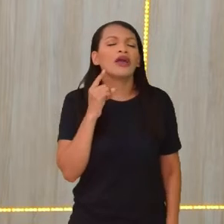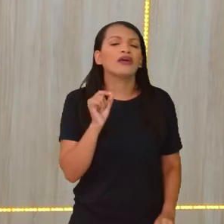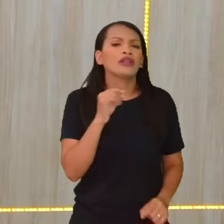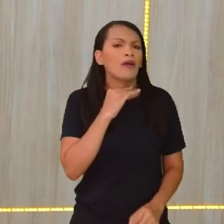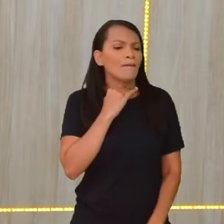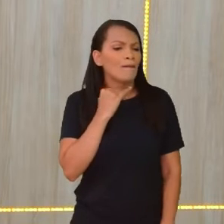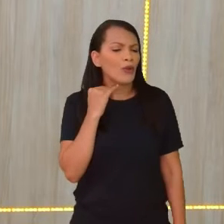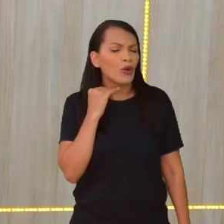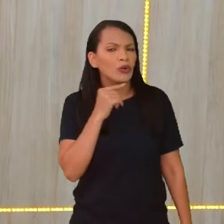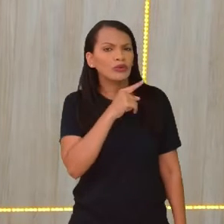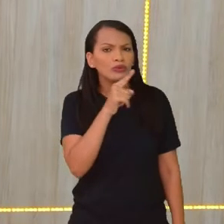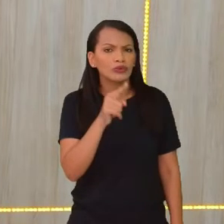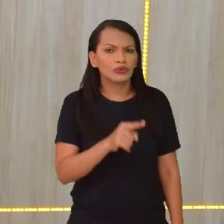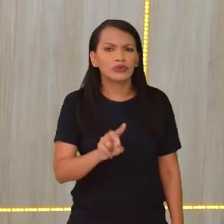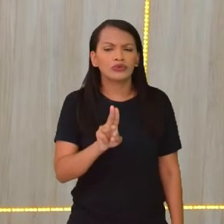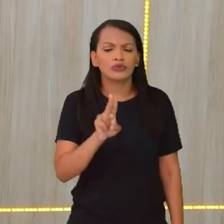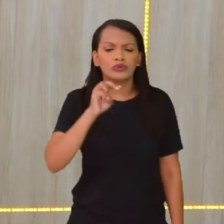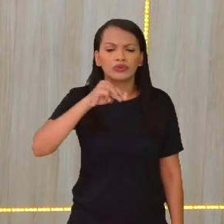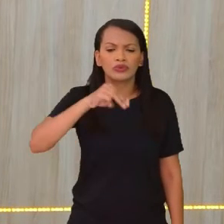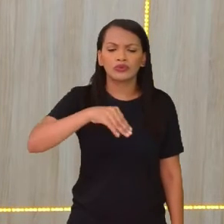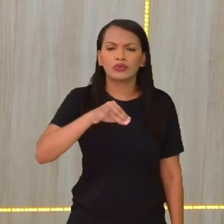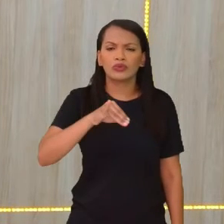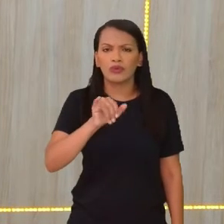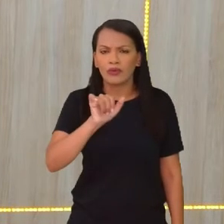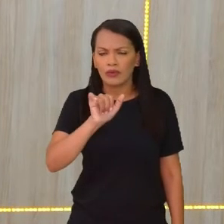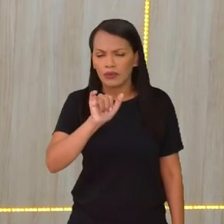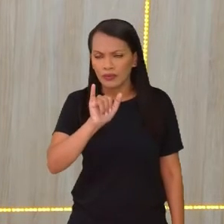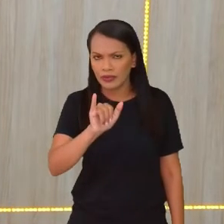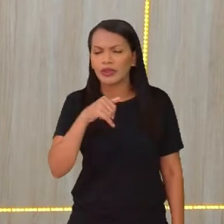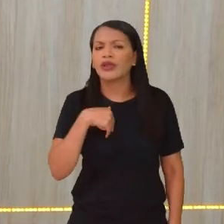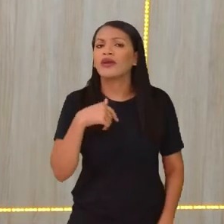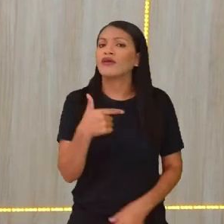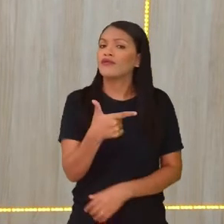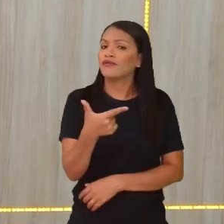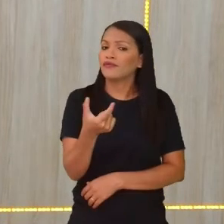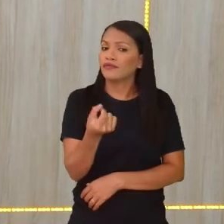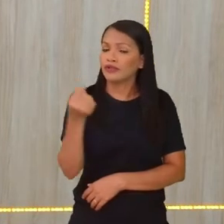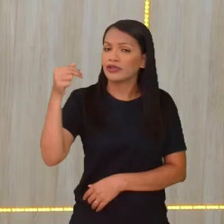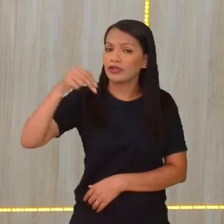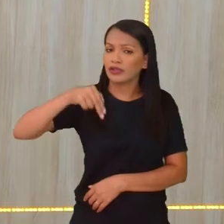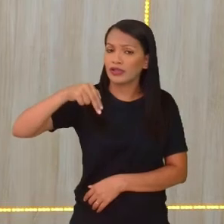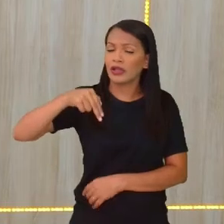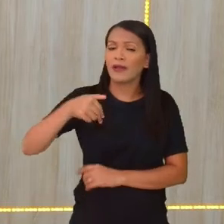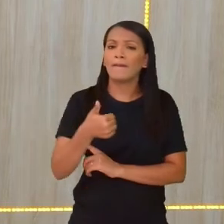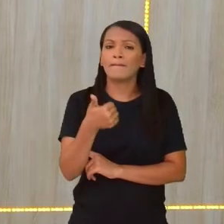falecimento de Zumbi dos Palmares, 20 de novembro de